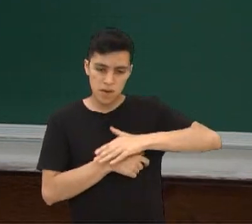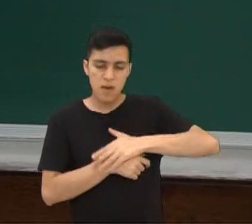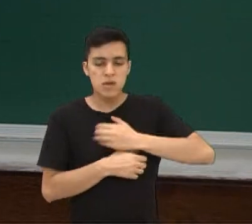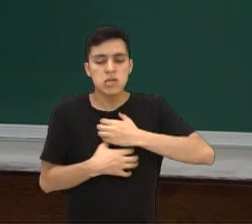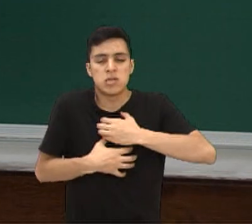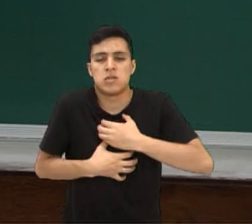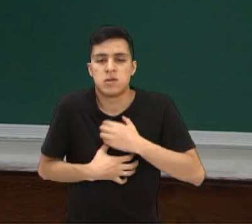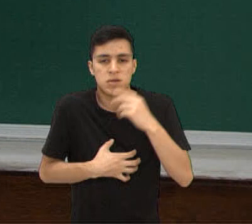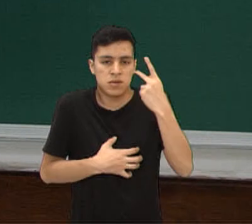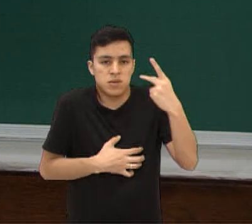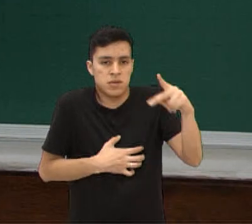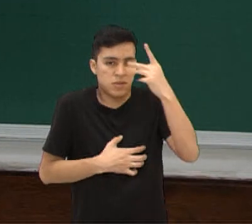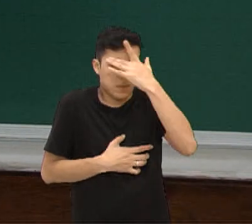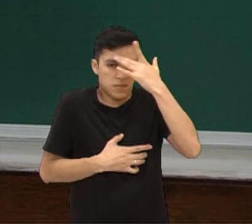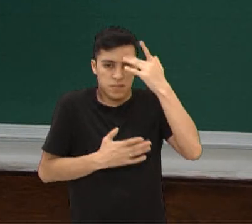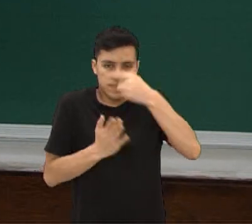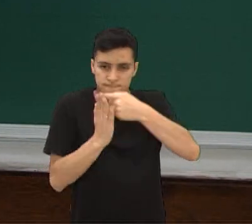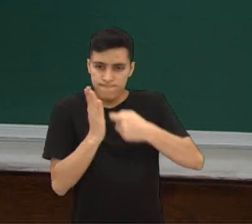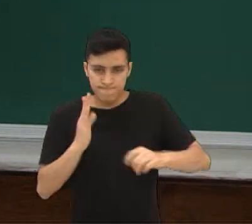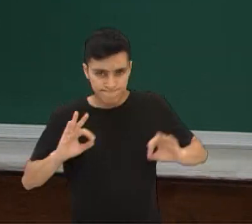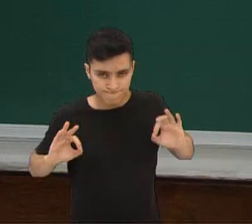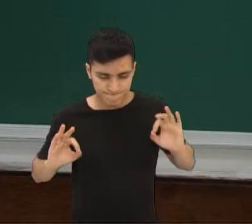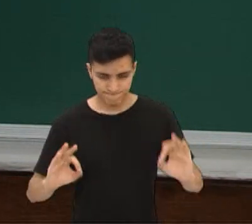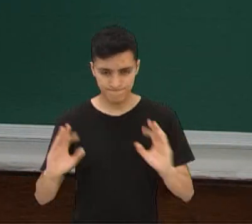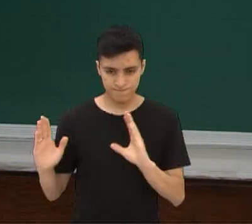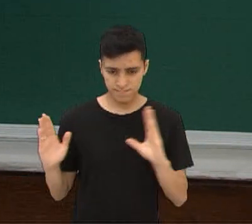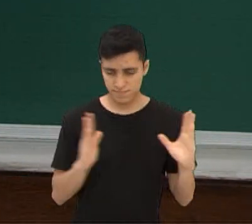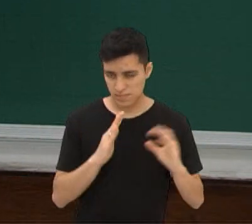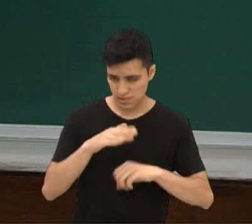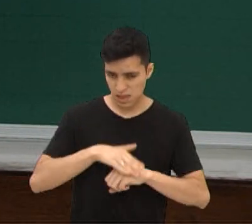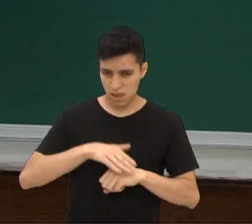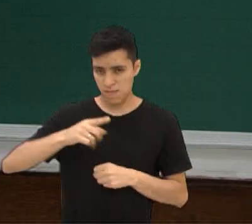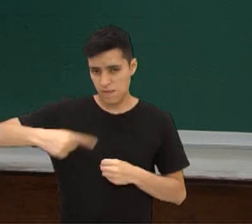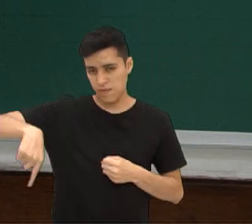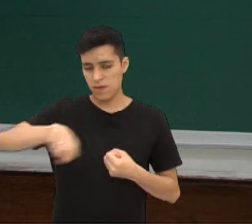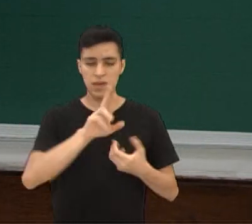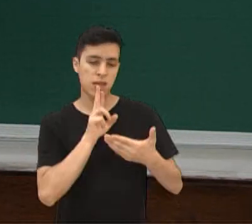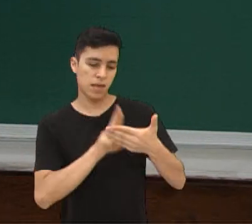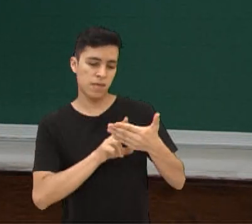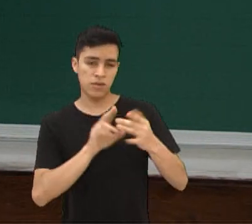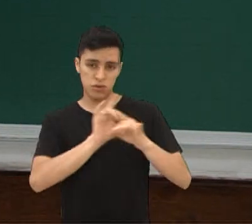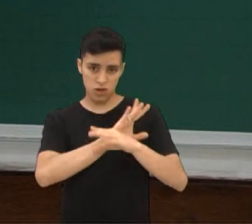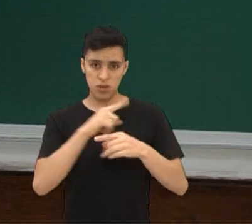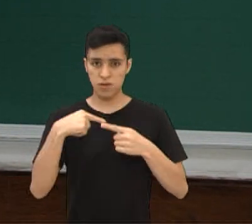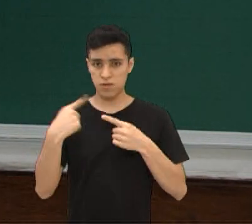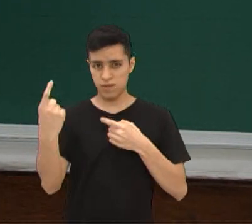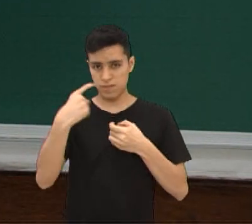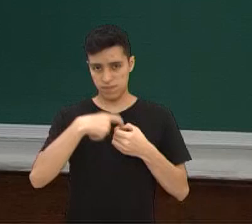pessoa que escreve, certo? Vamos dar um tempinho para vocês responderem, a gente já volta.